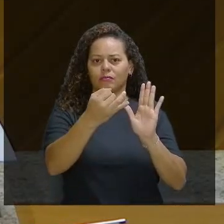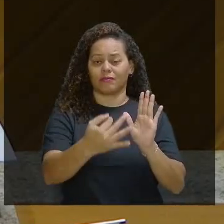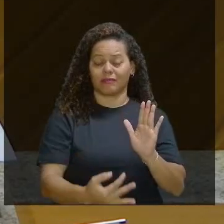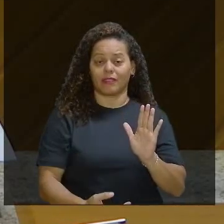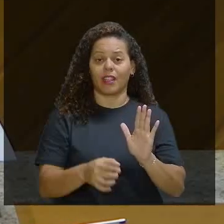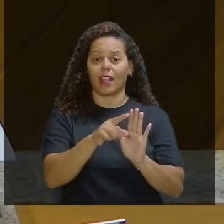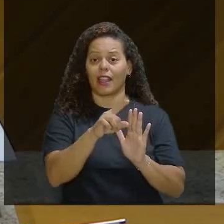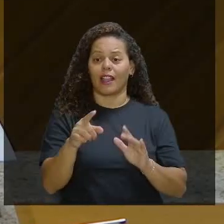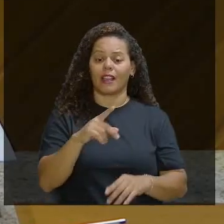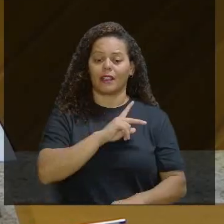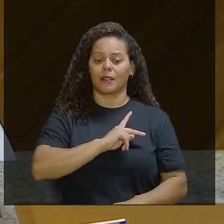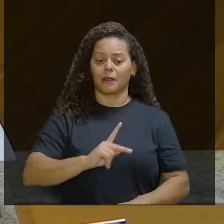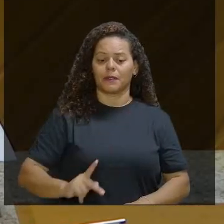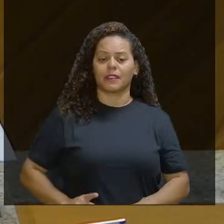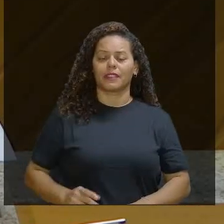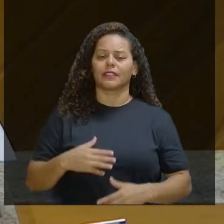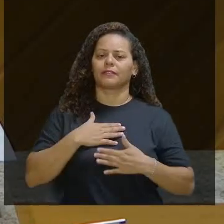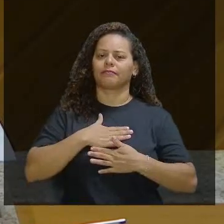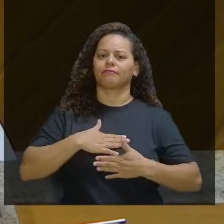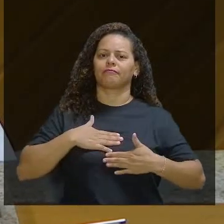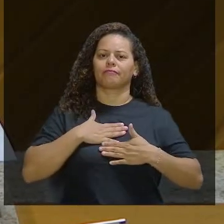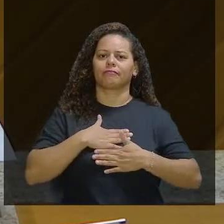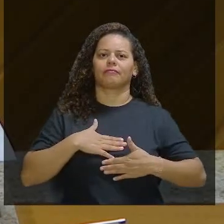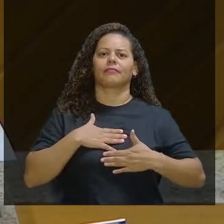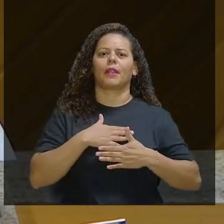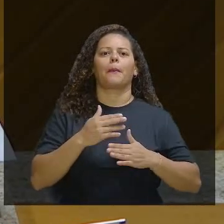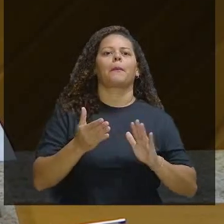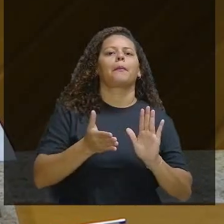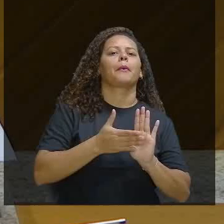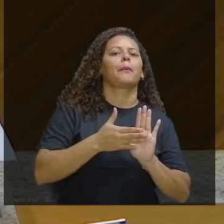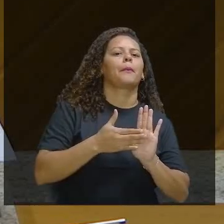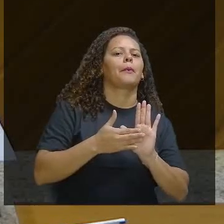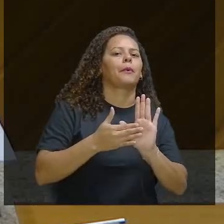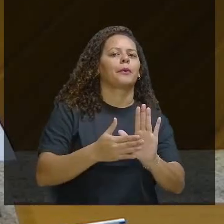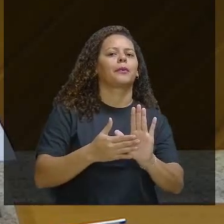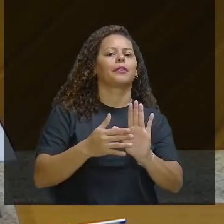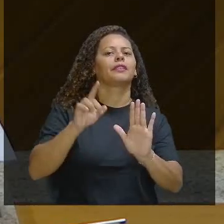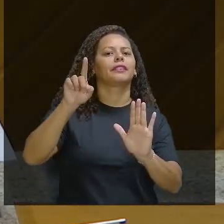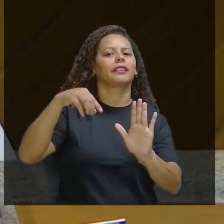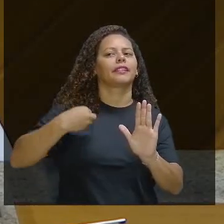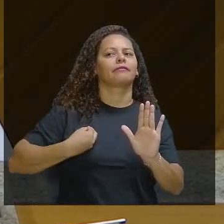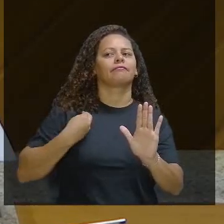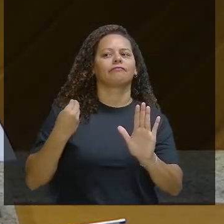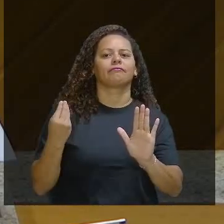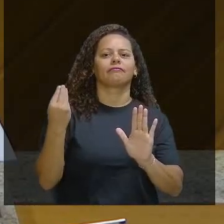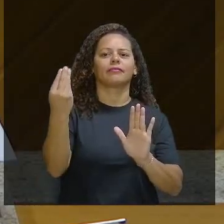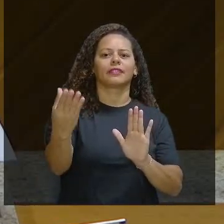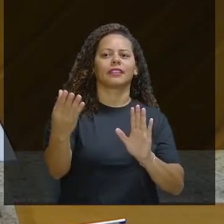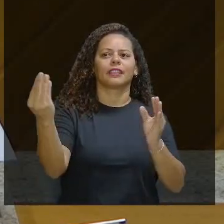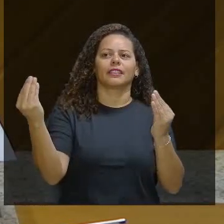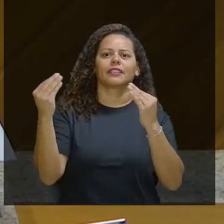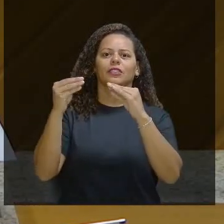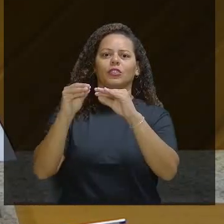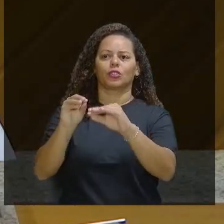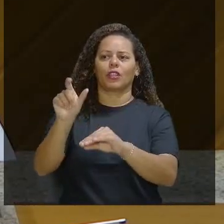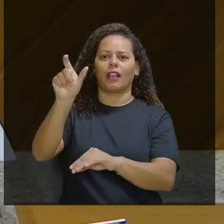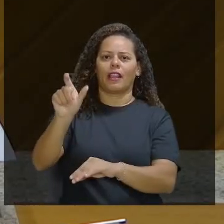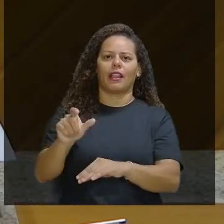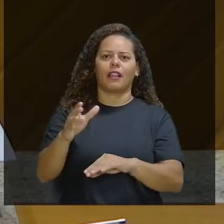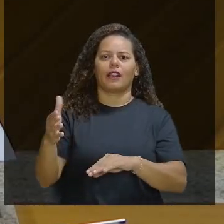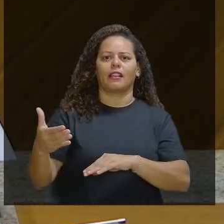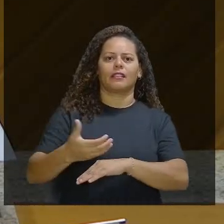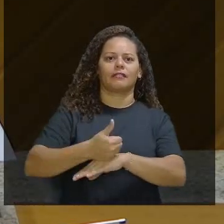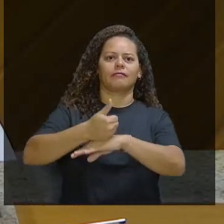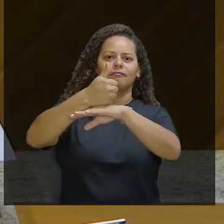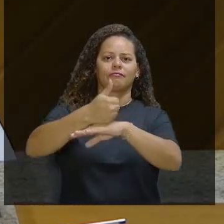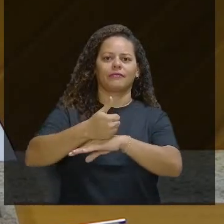a presidência tem a satisfação de propor a concessão do título de embaixadora da pessoa